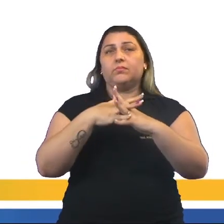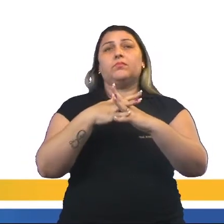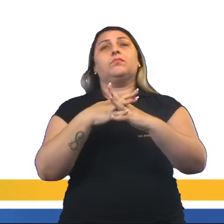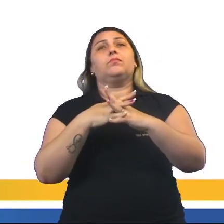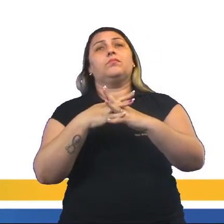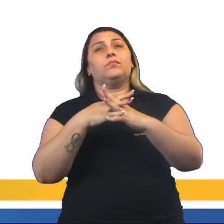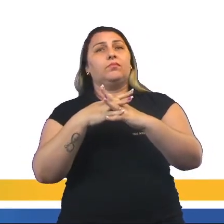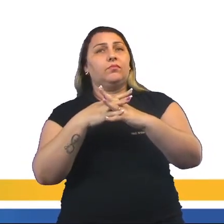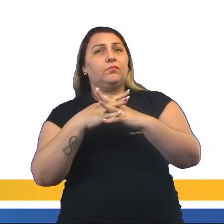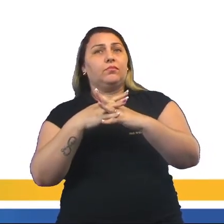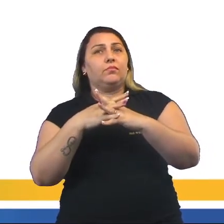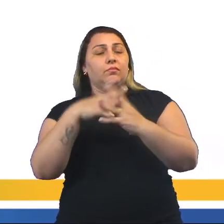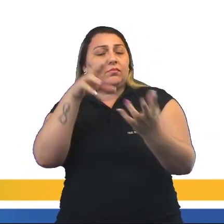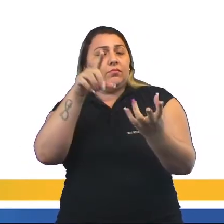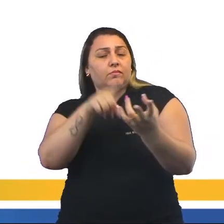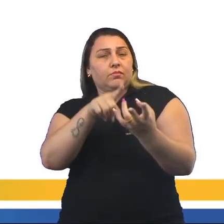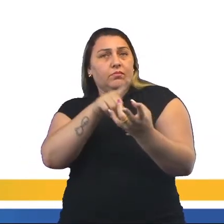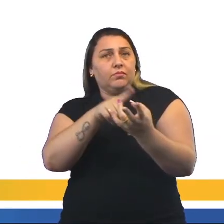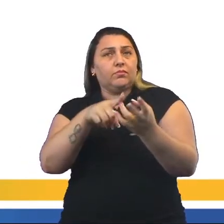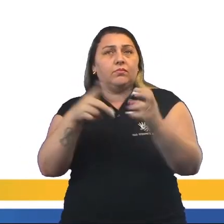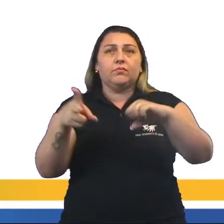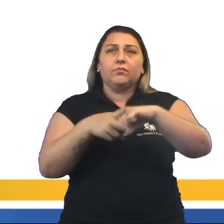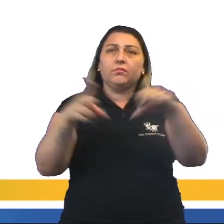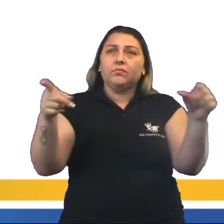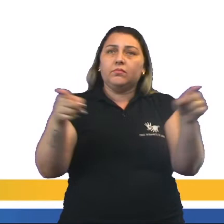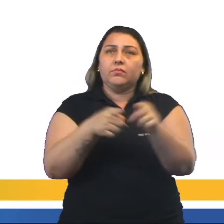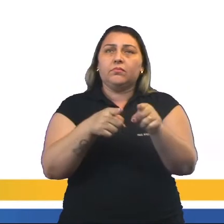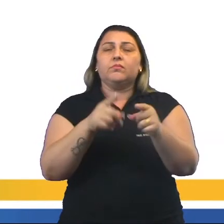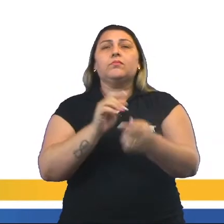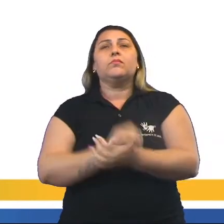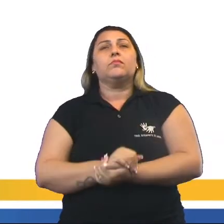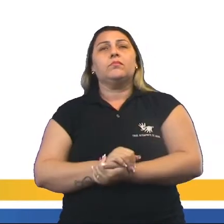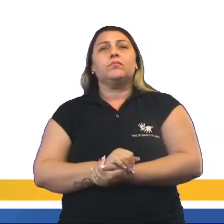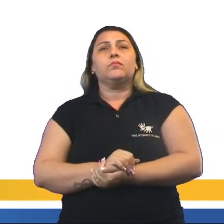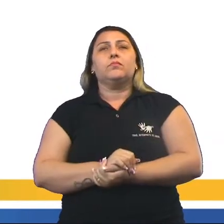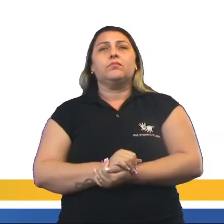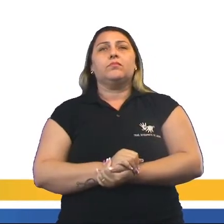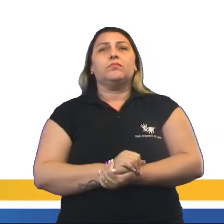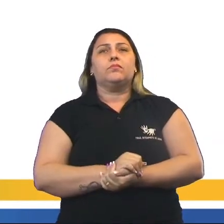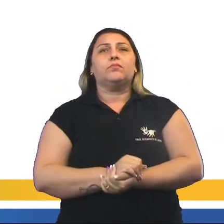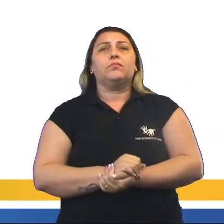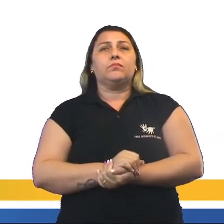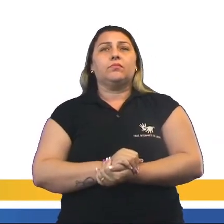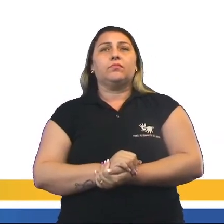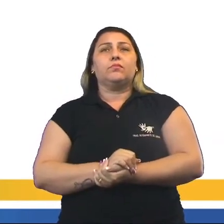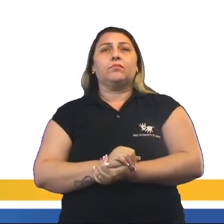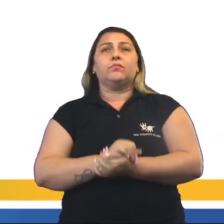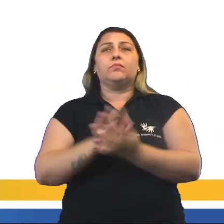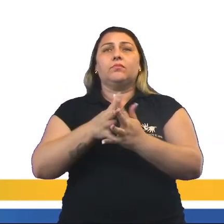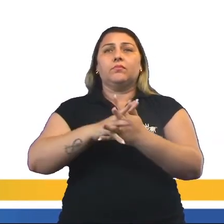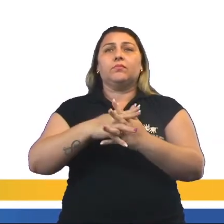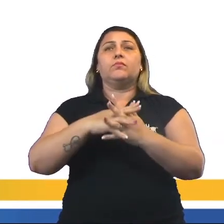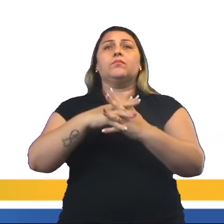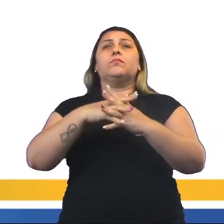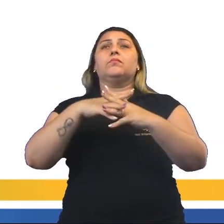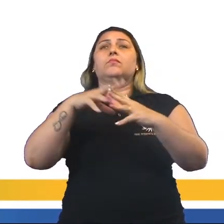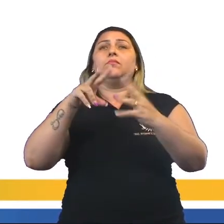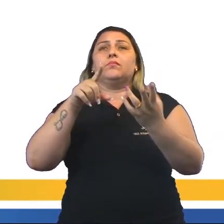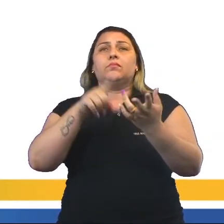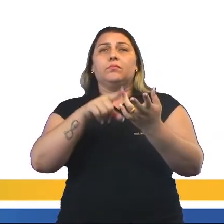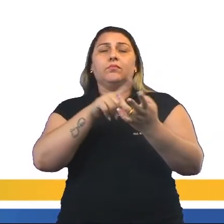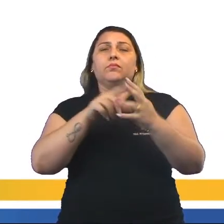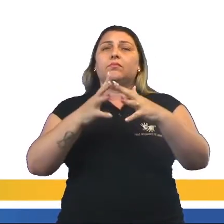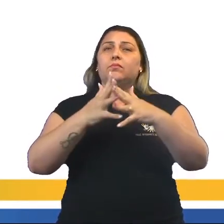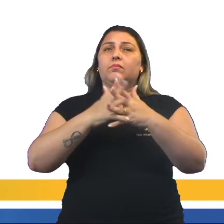verbo curtinho, como esses que vocês observam aí, terminar em consoante, vogal, consoante, vocês vão dobrar a